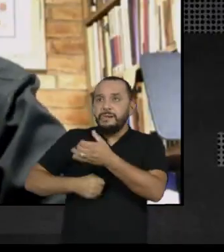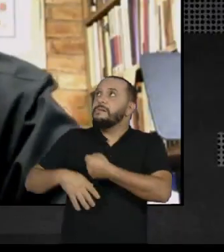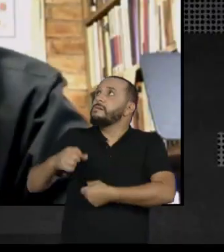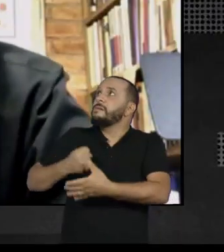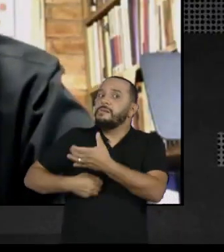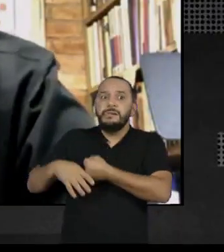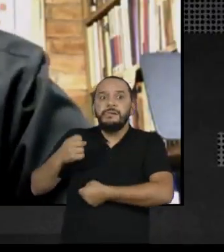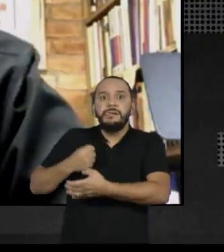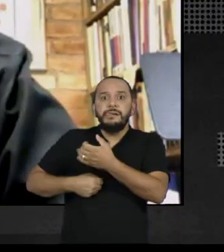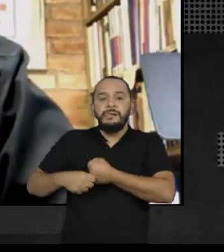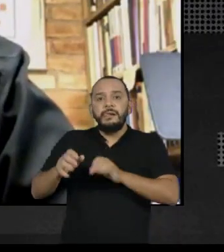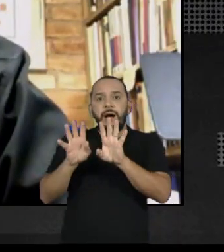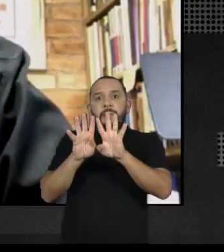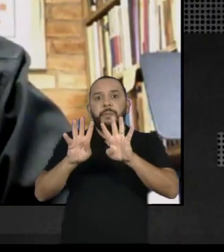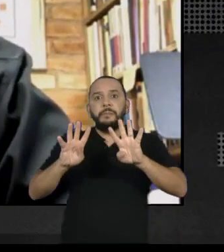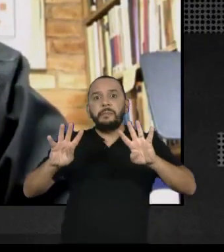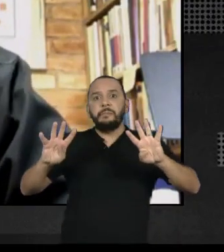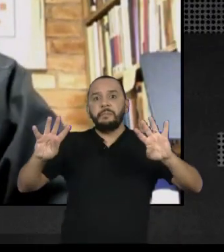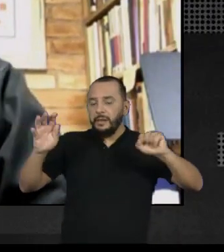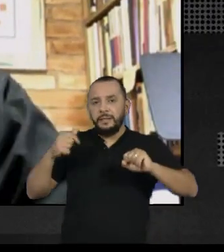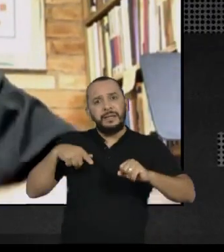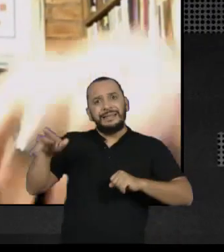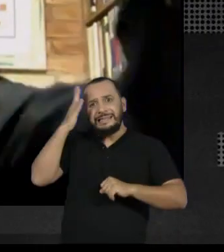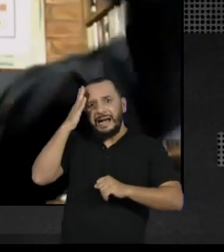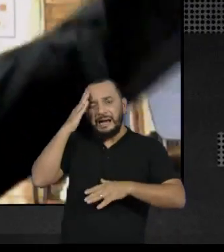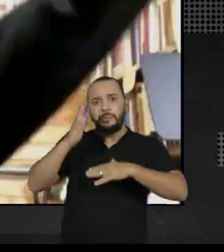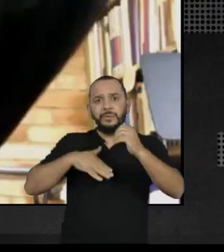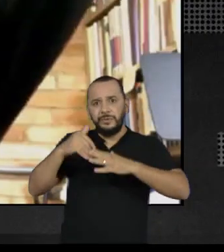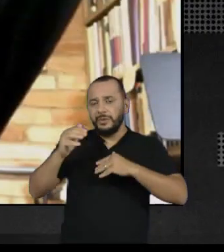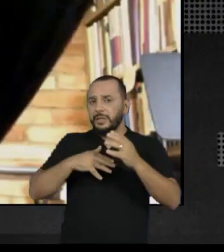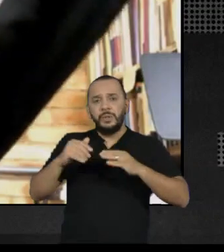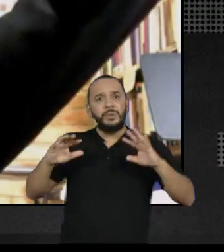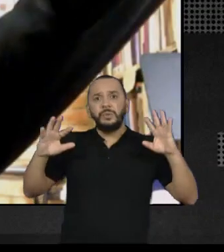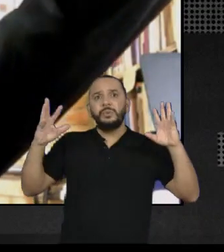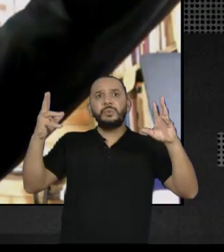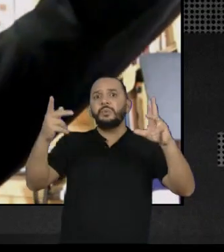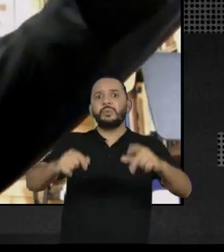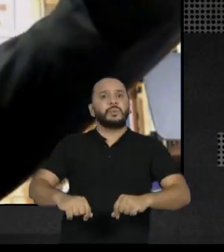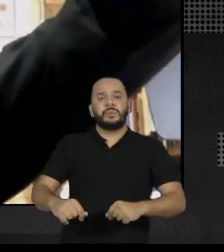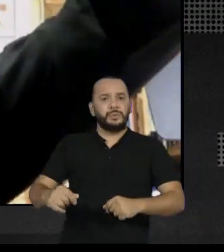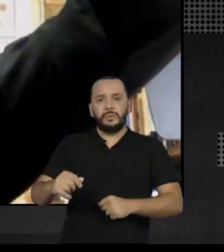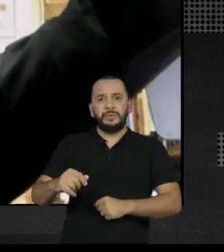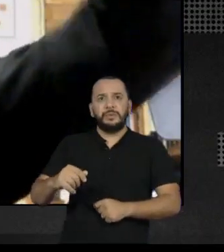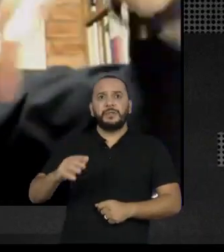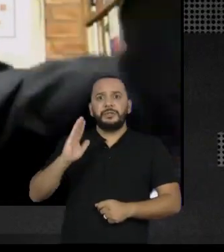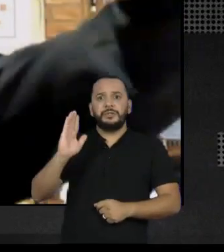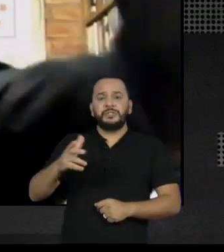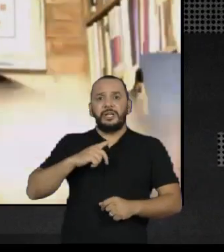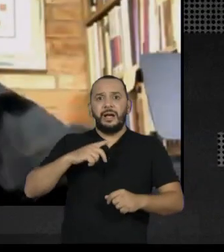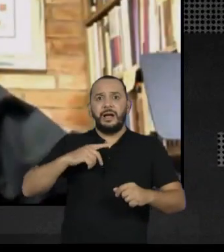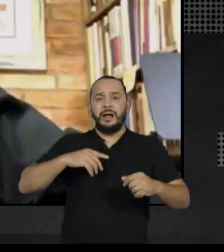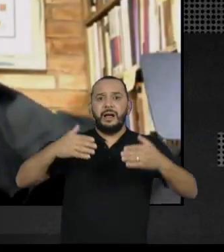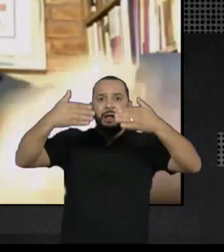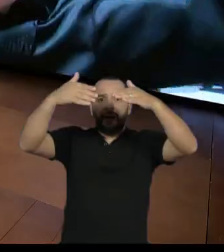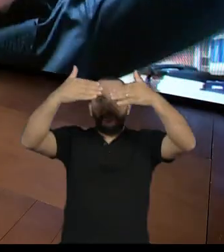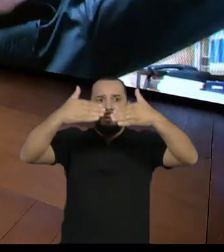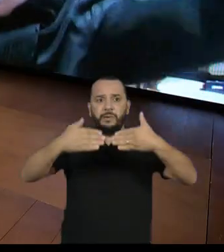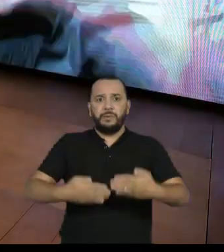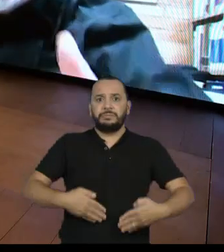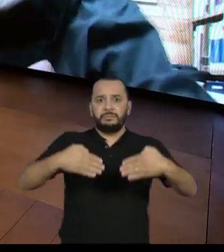você contrata o Rossi numa peça de teatro, ele vai resolver desde o problema do ratinho, que tem um